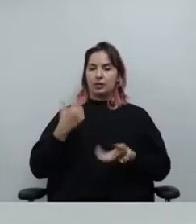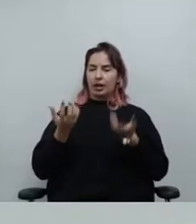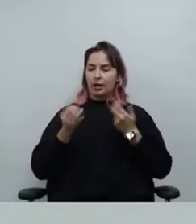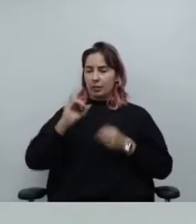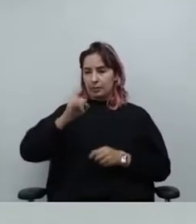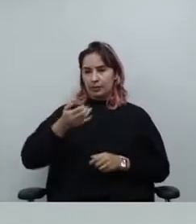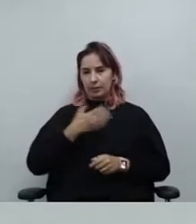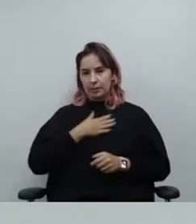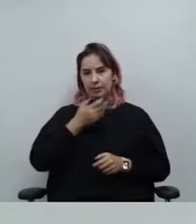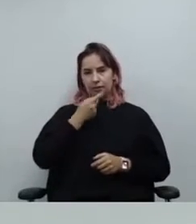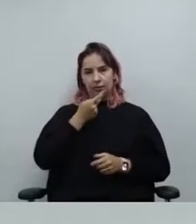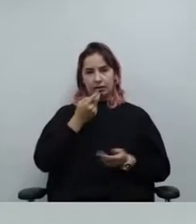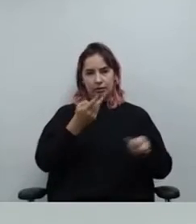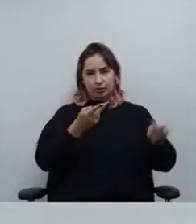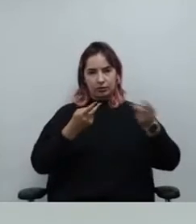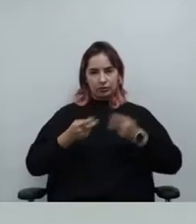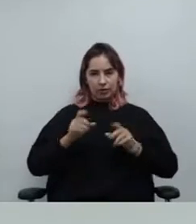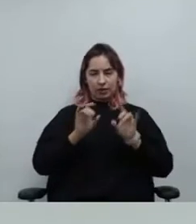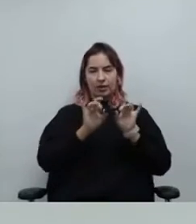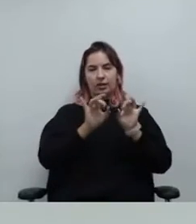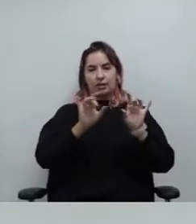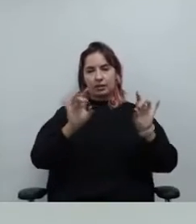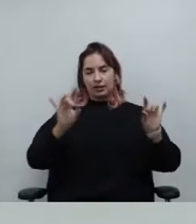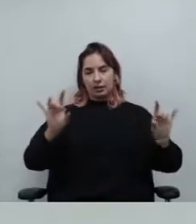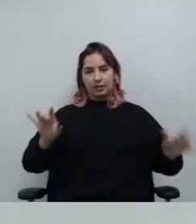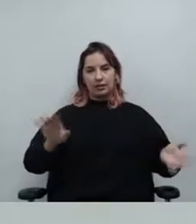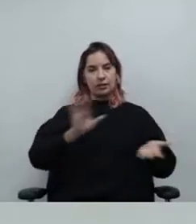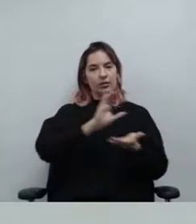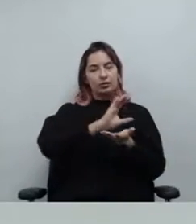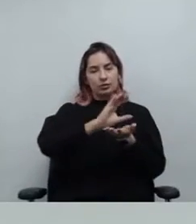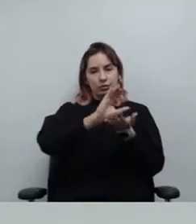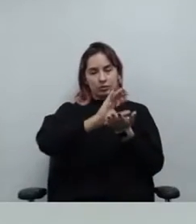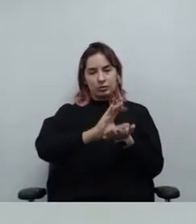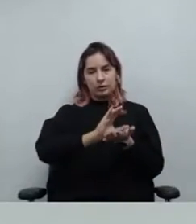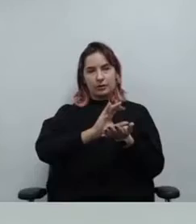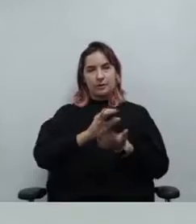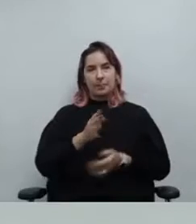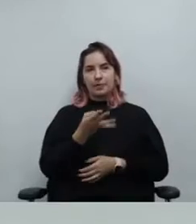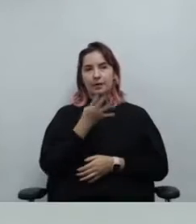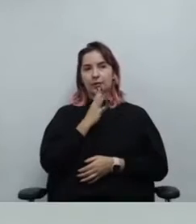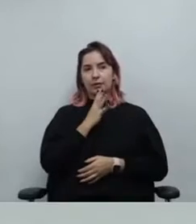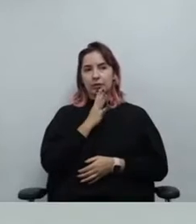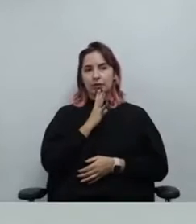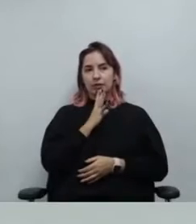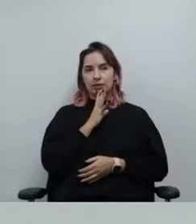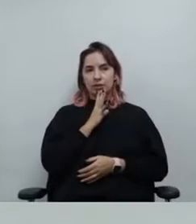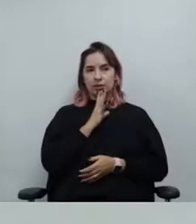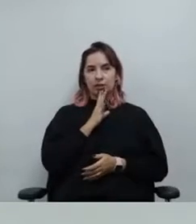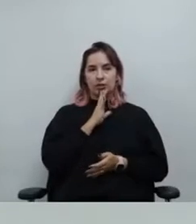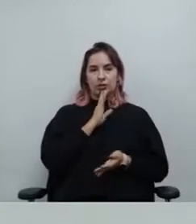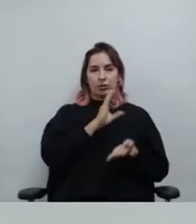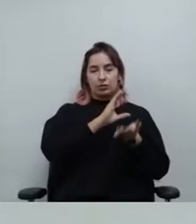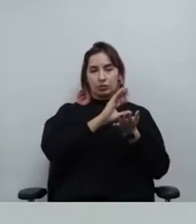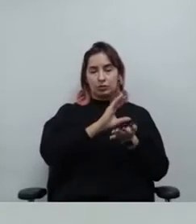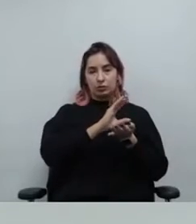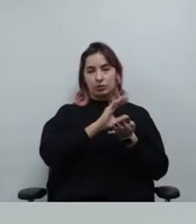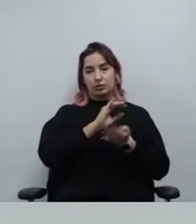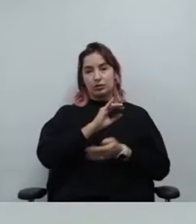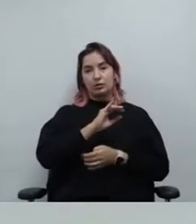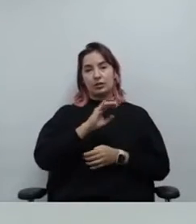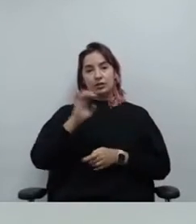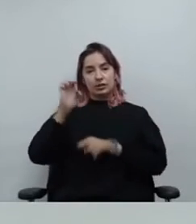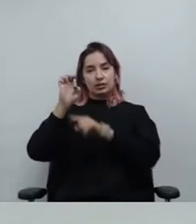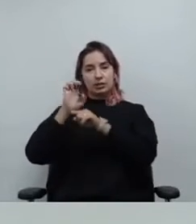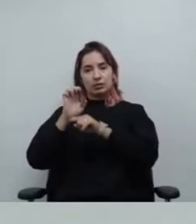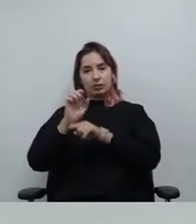fala para convidar cada conselheiro, cada conselheira a conhecer o Conselho Estadual LGBT do Estado de São